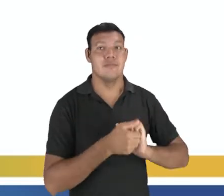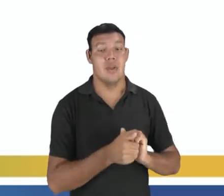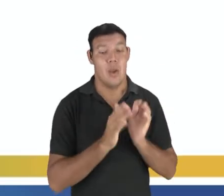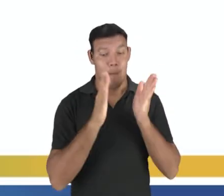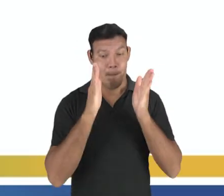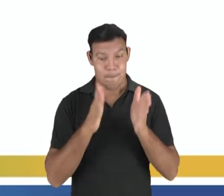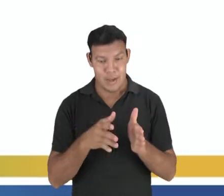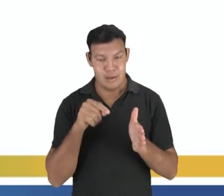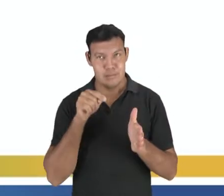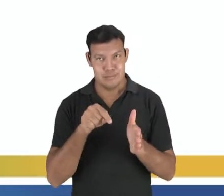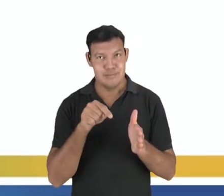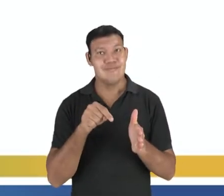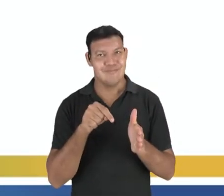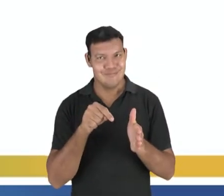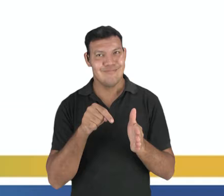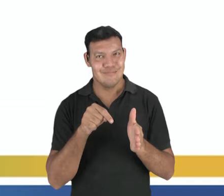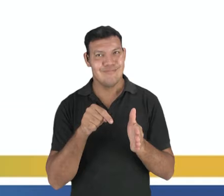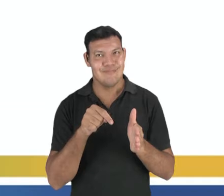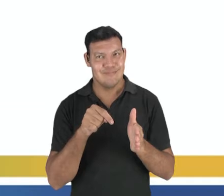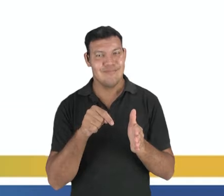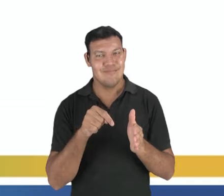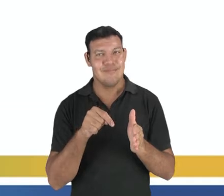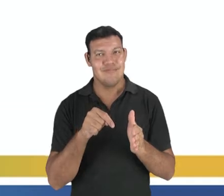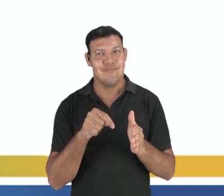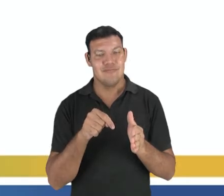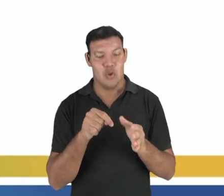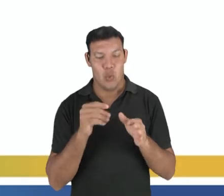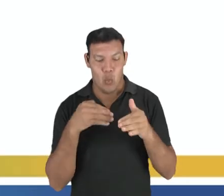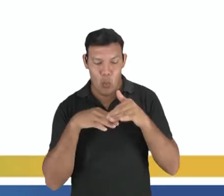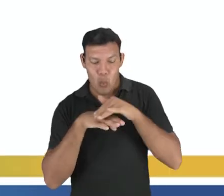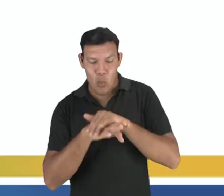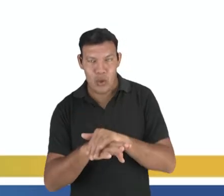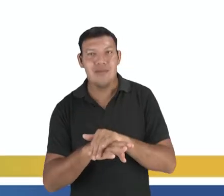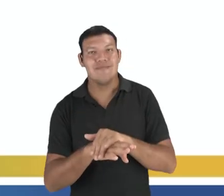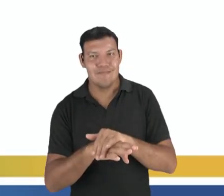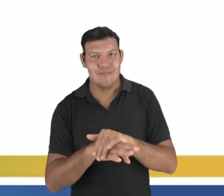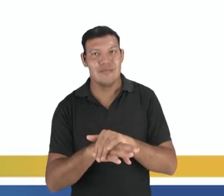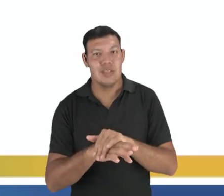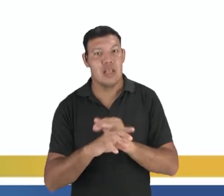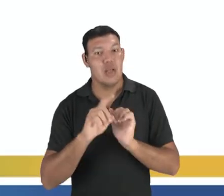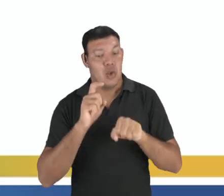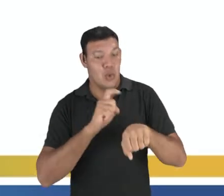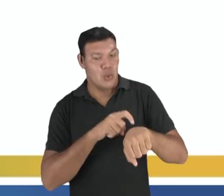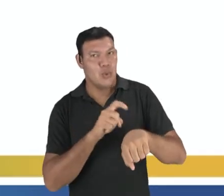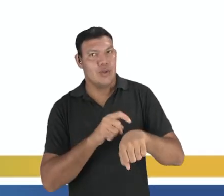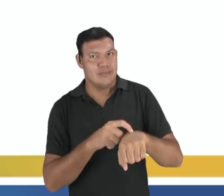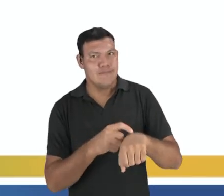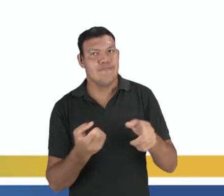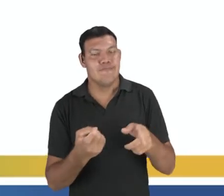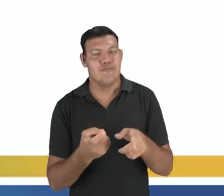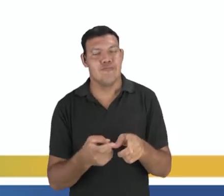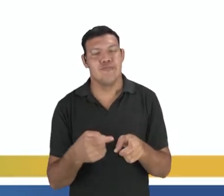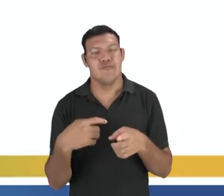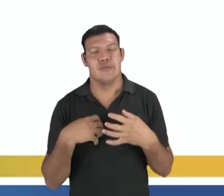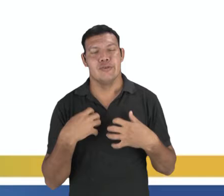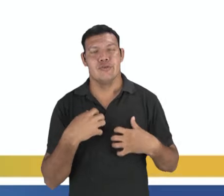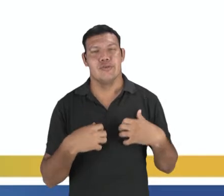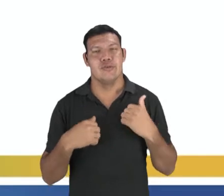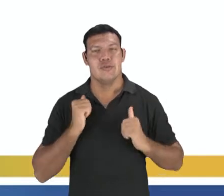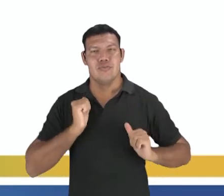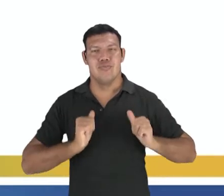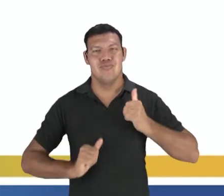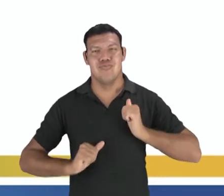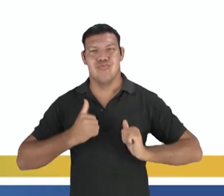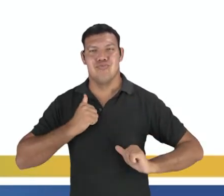e um local onde os espermatozoides eles vão ficar armazenados, para somente no momento que forem estimulados,